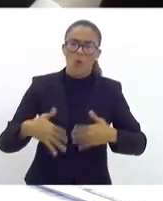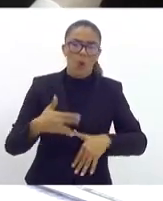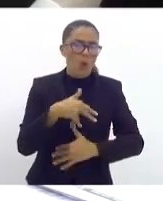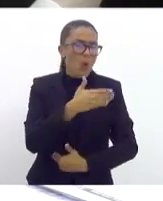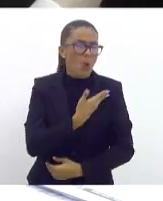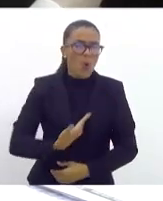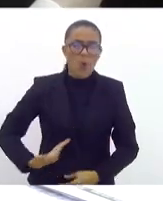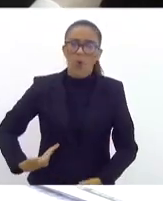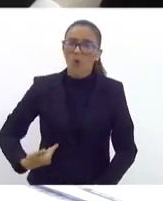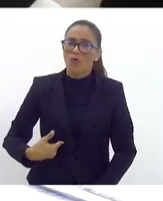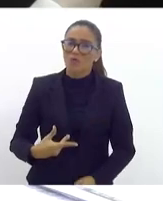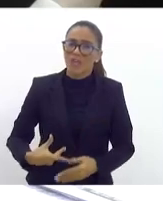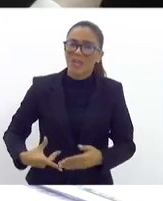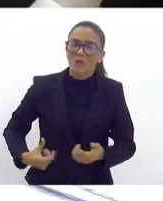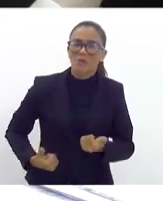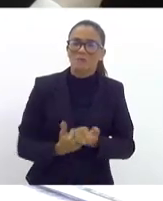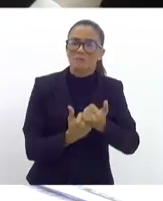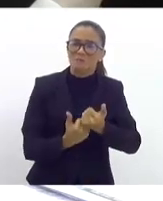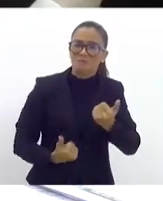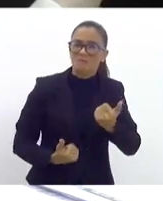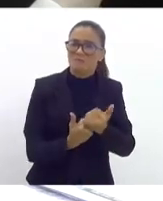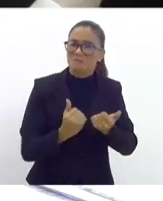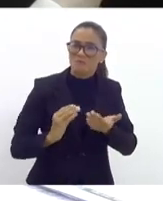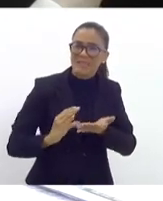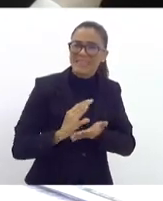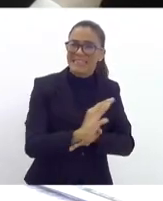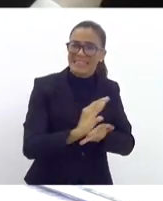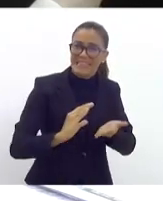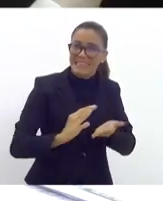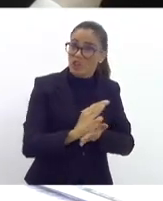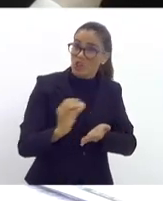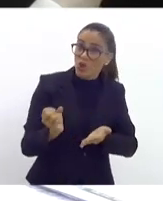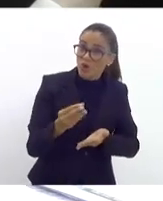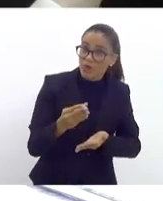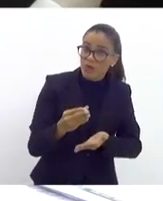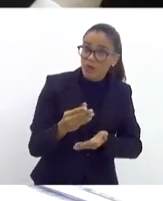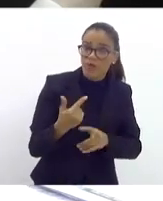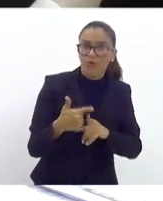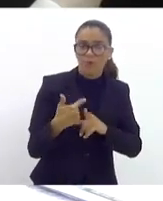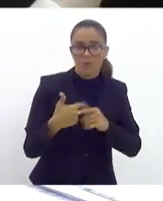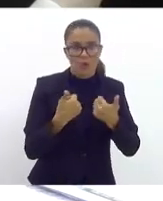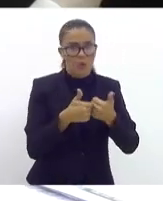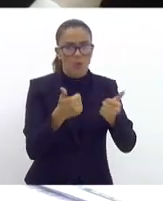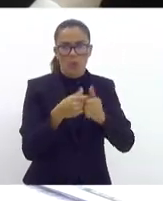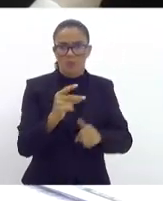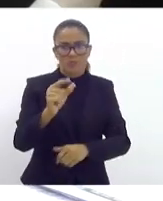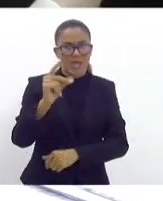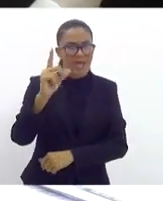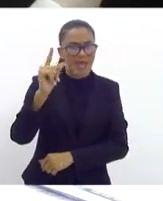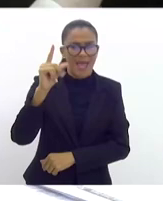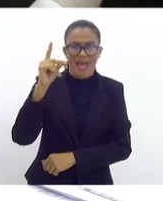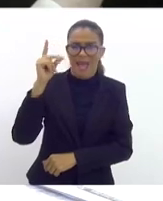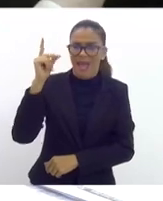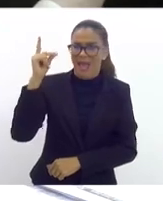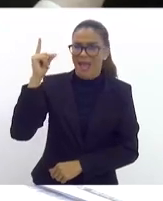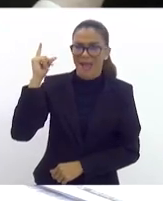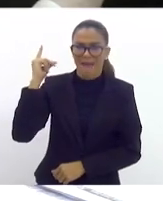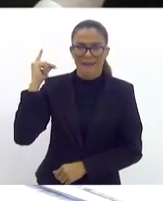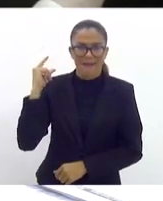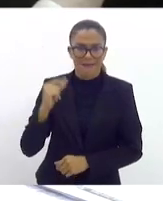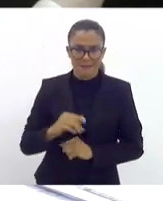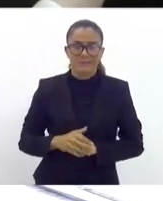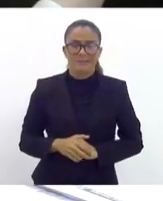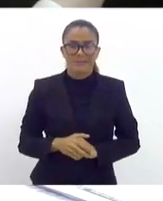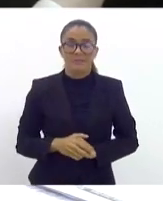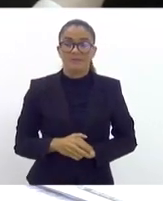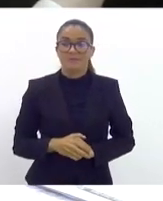o governo tá dando um subsídio Fortíssimo subsídio novo porque nos ônibus já tá dando de muitos de muitos anos